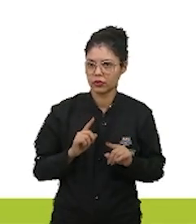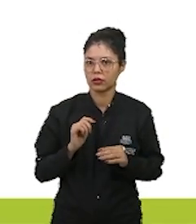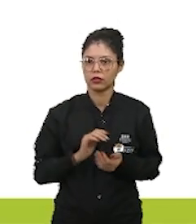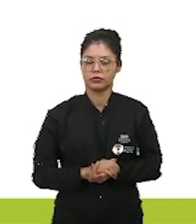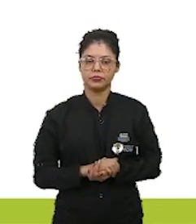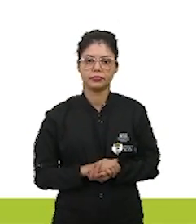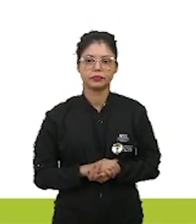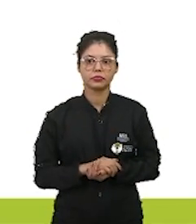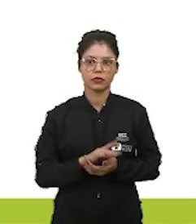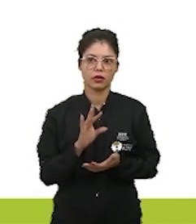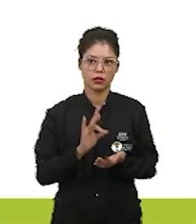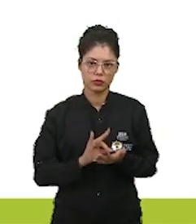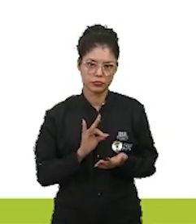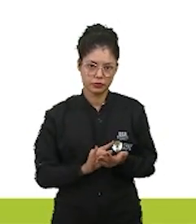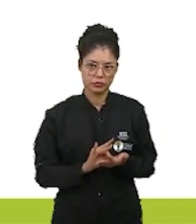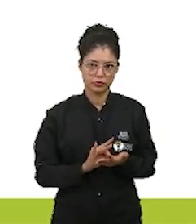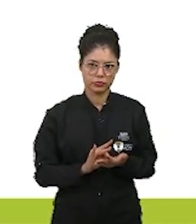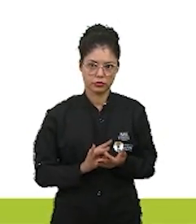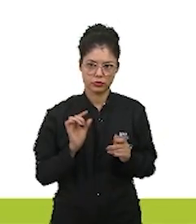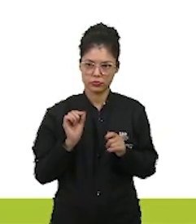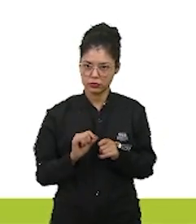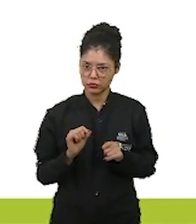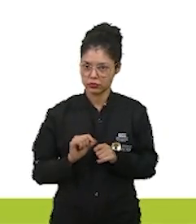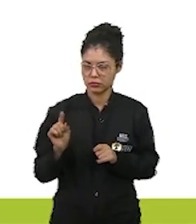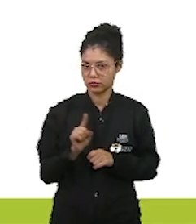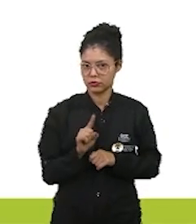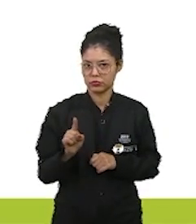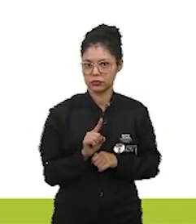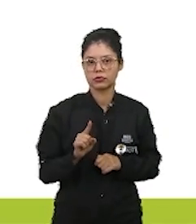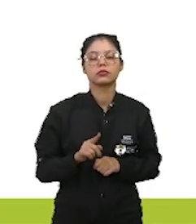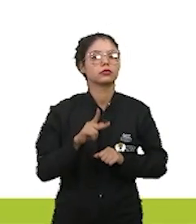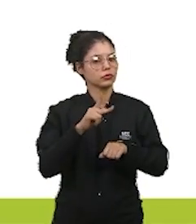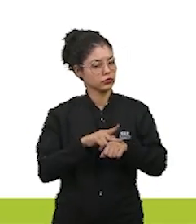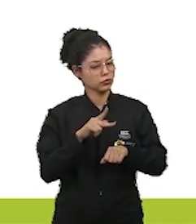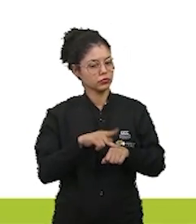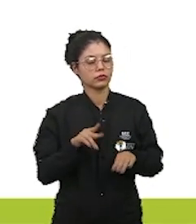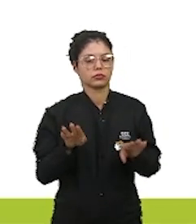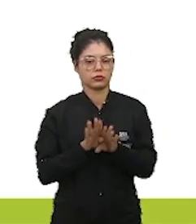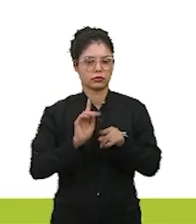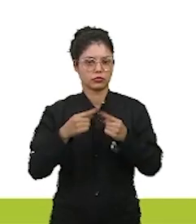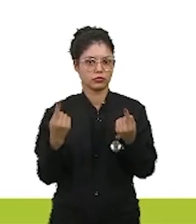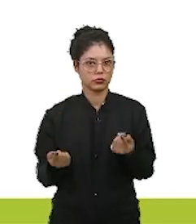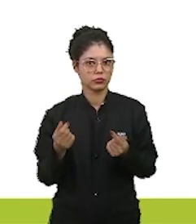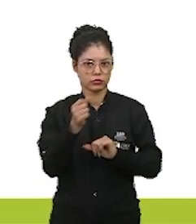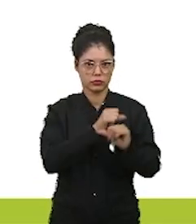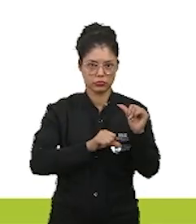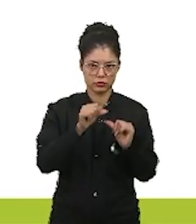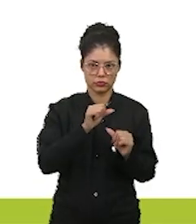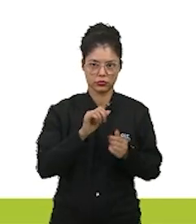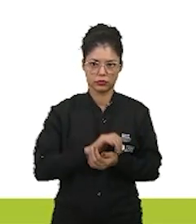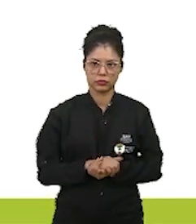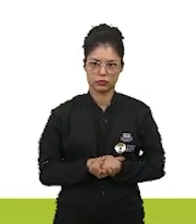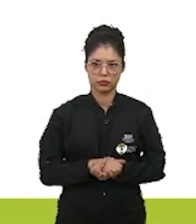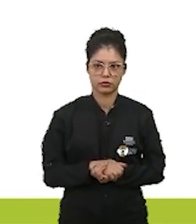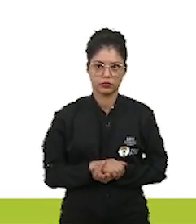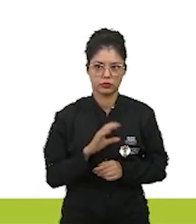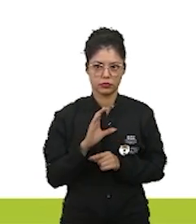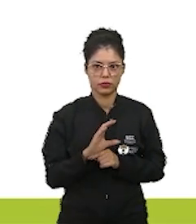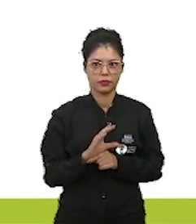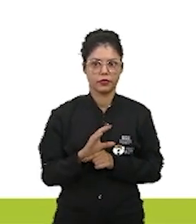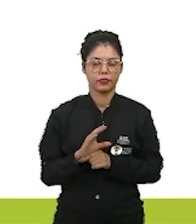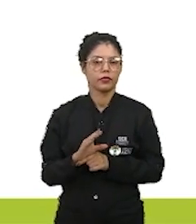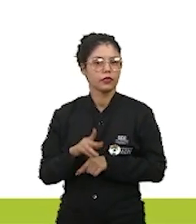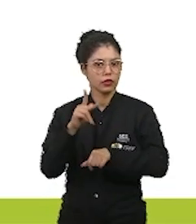né? Na verdade, o gneiss ele não é formado, ela é uma rocha metamórfica, mas não é formado pela transformação do calcário. Letra